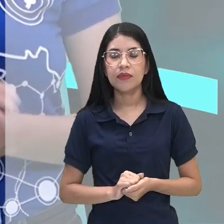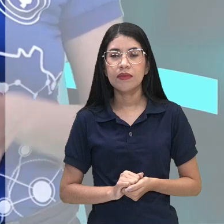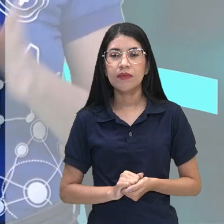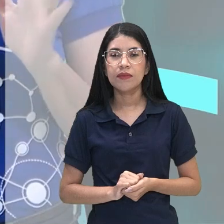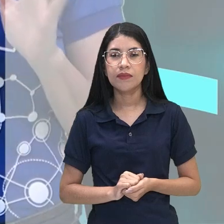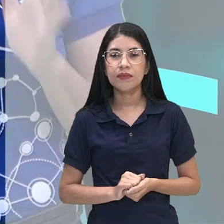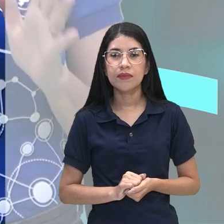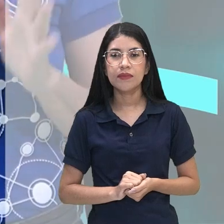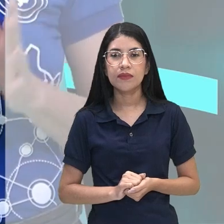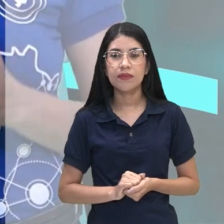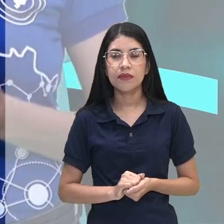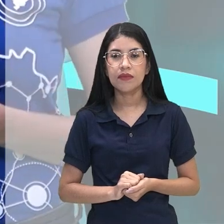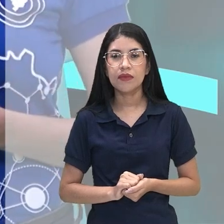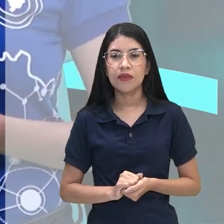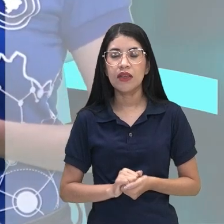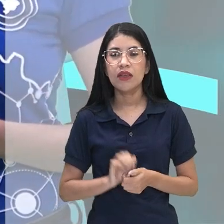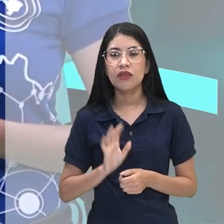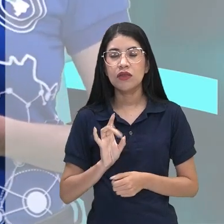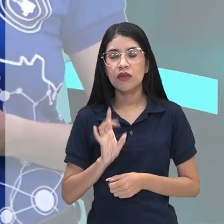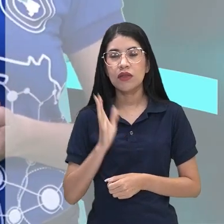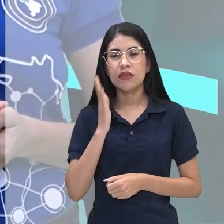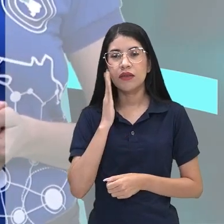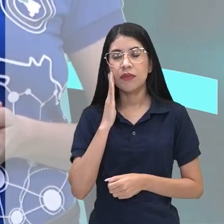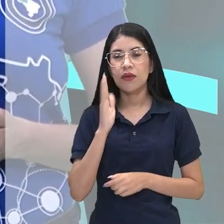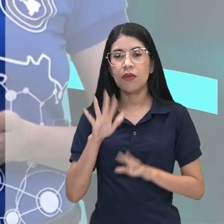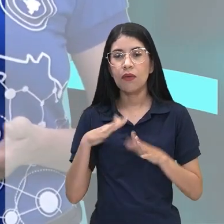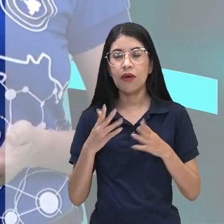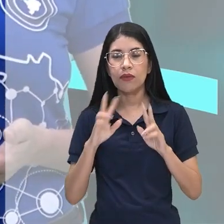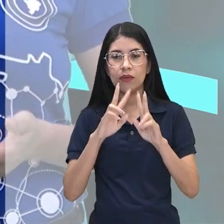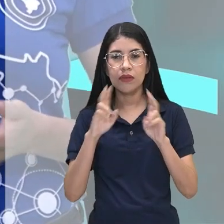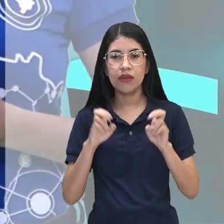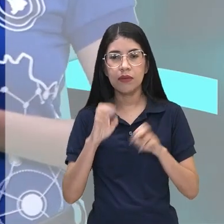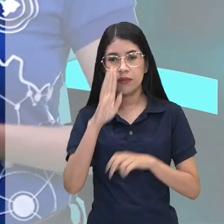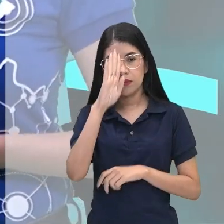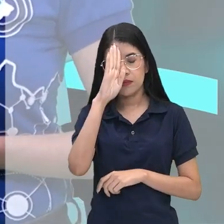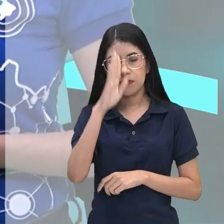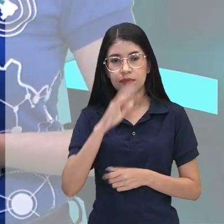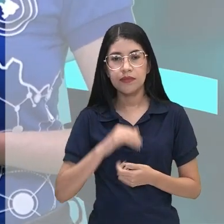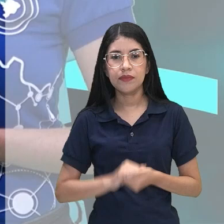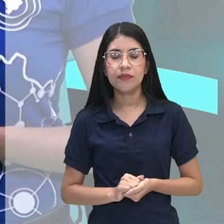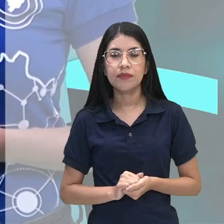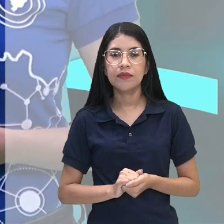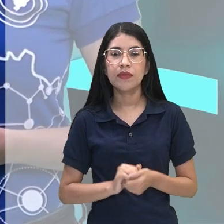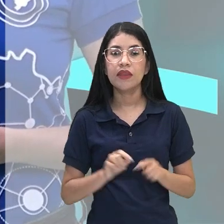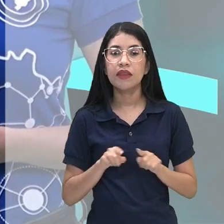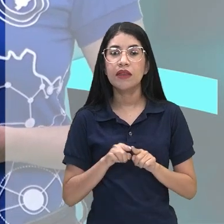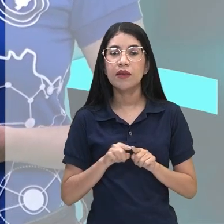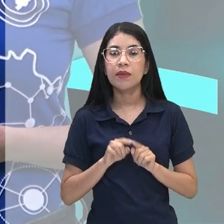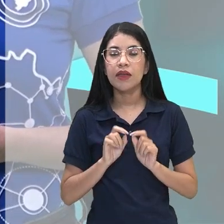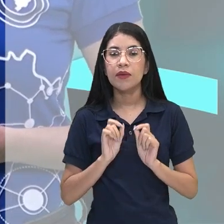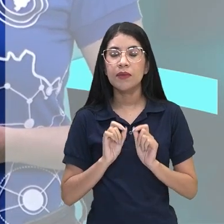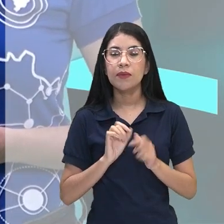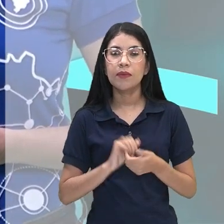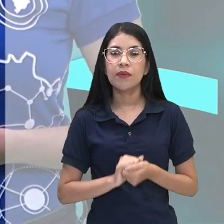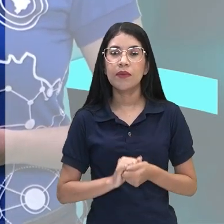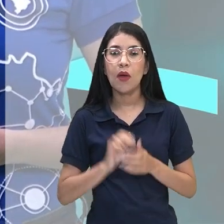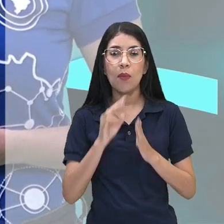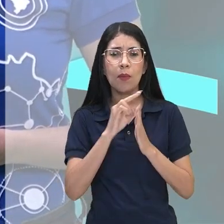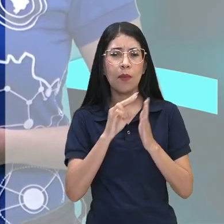skimming. É só para você saber qual é a ideia principal do texto. O que mais que nós temos sobre ele? Então, é uma